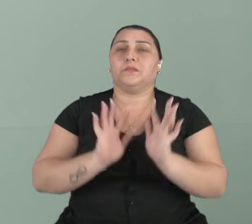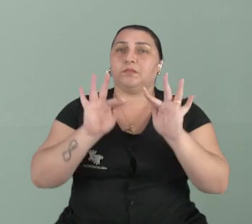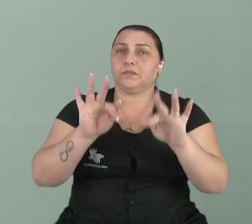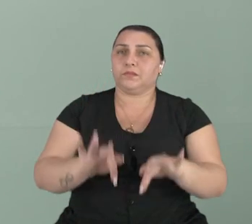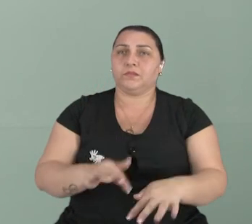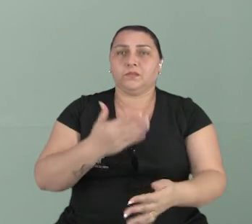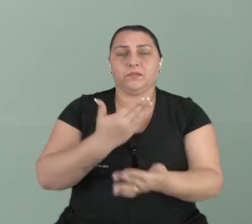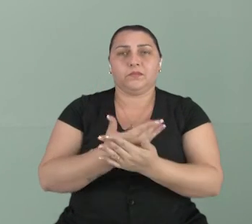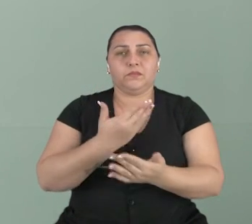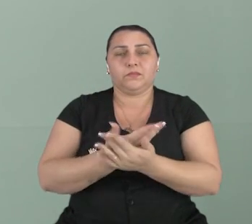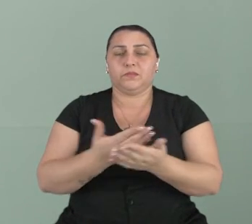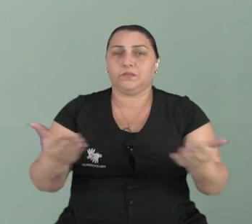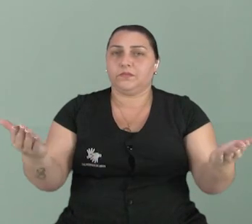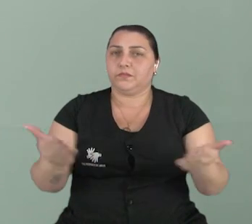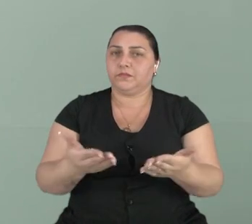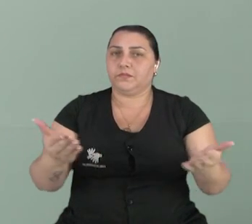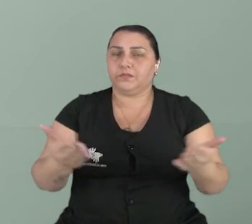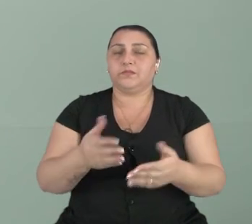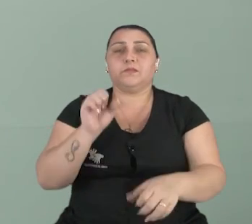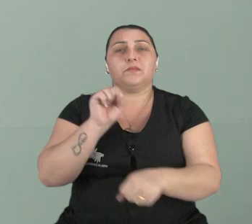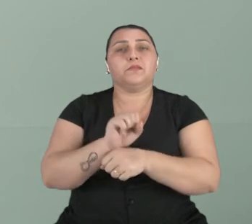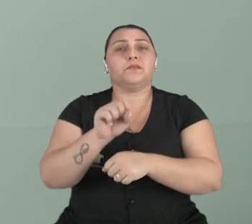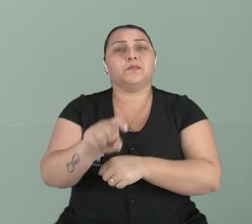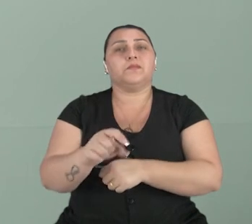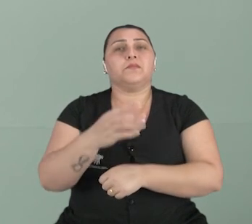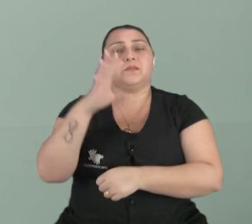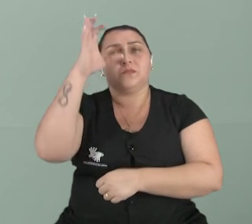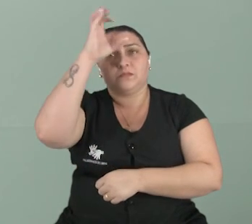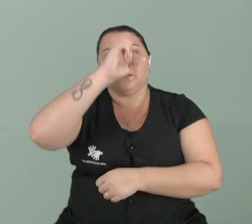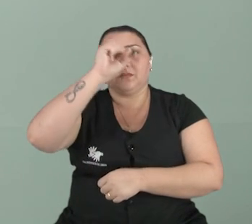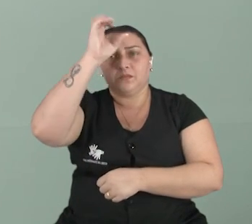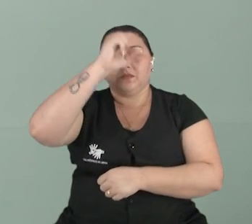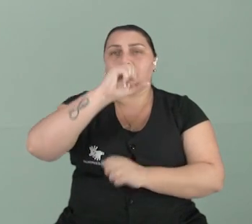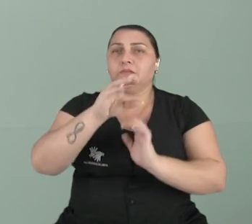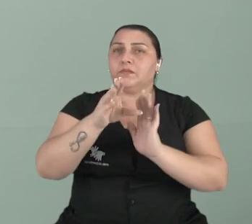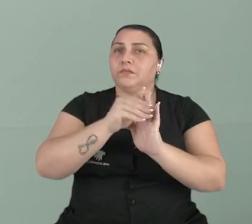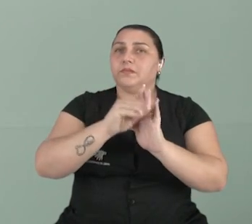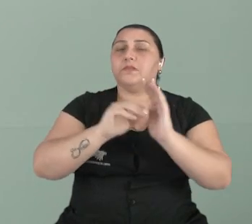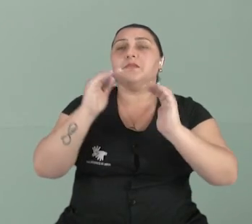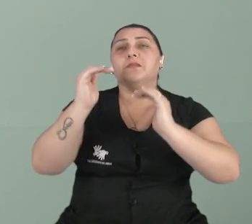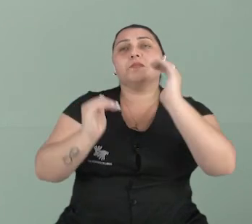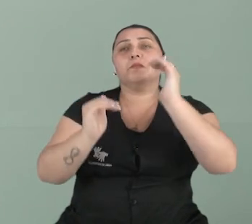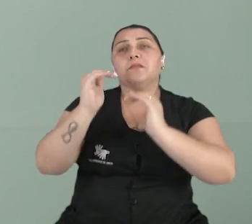chegamos ao final da nossa aula hoje. Espero que vocês tenham aprendido alguma coisa sobre